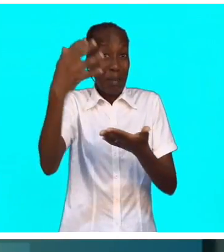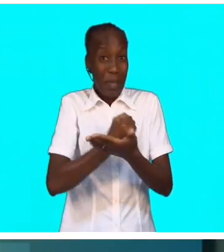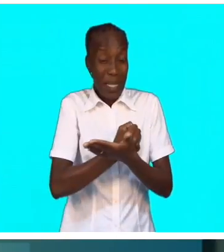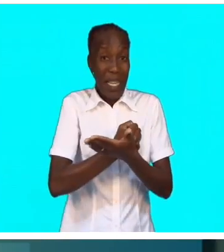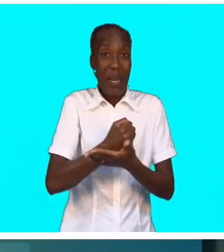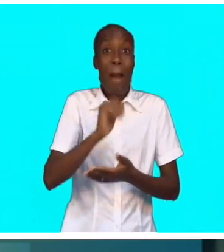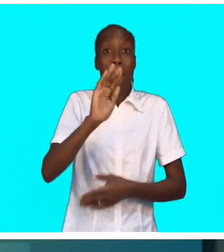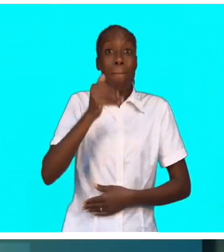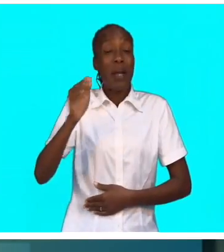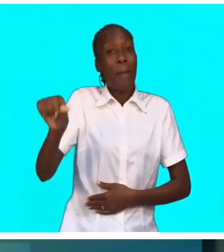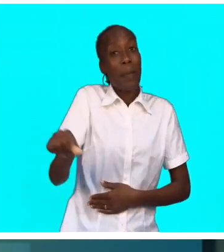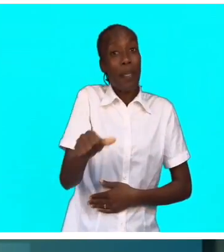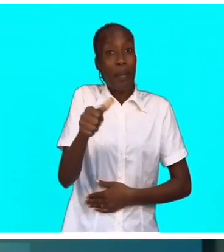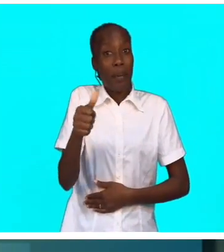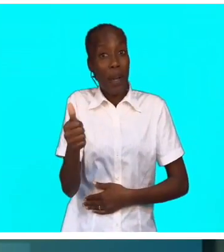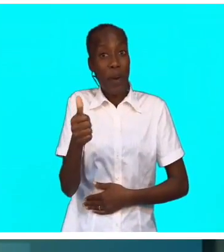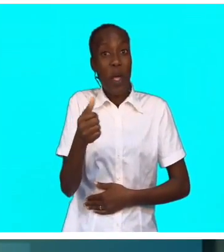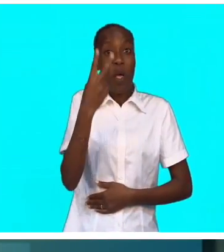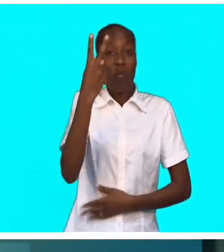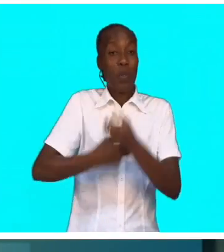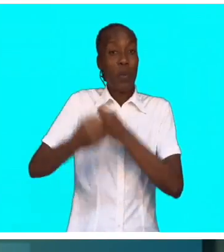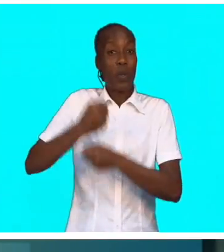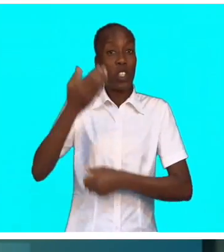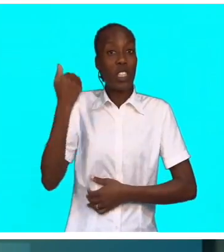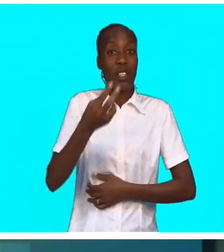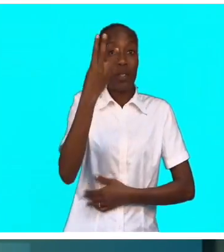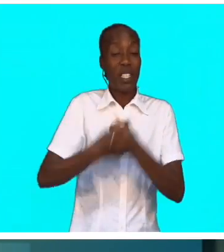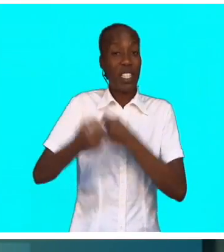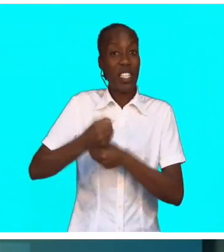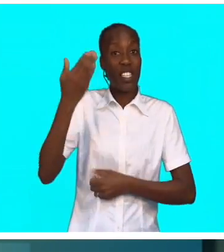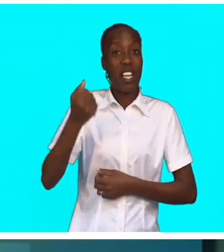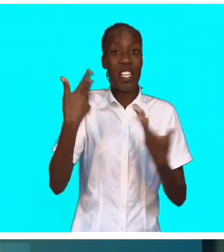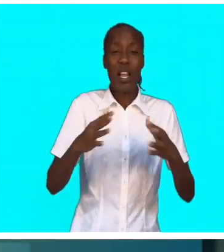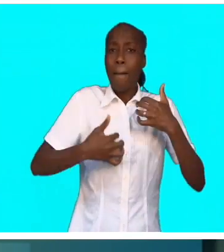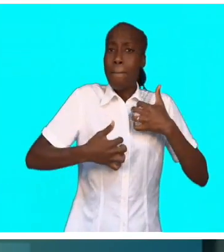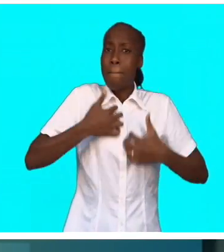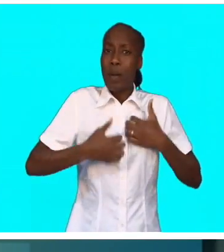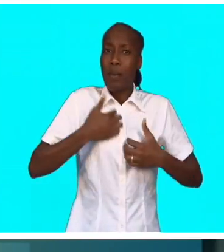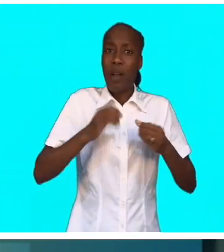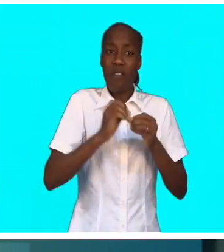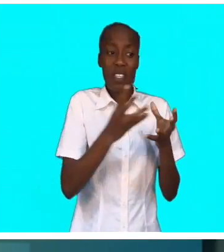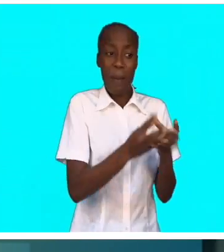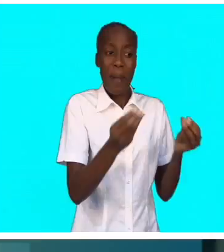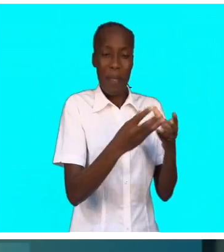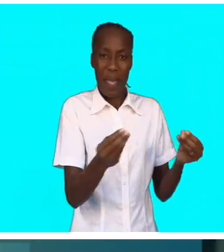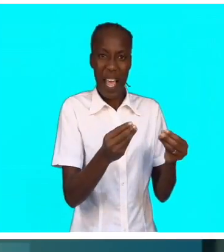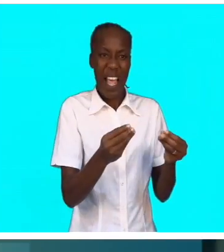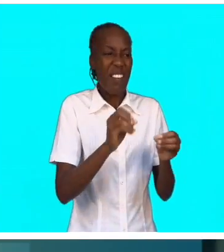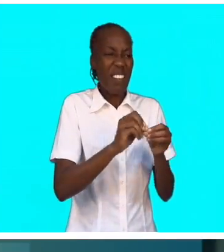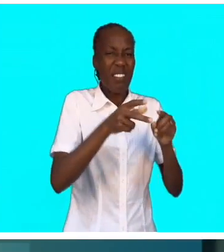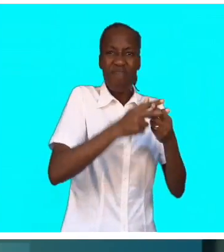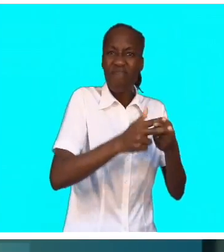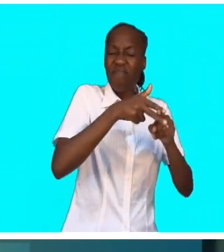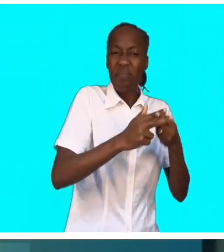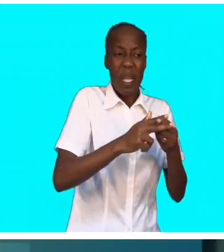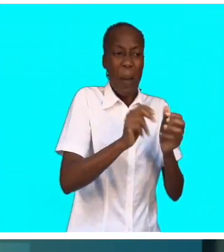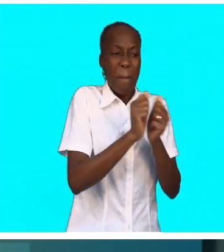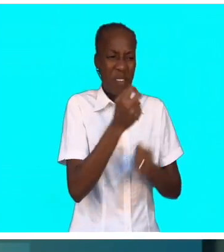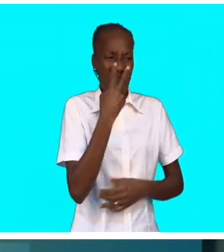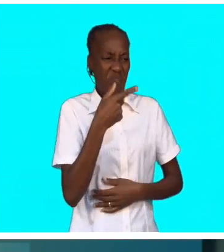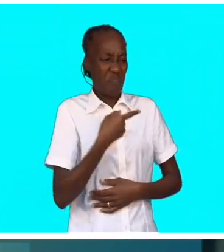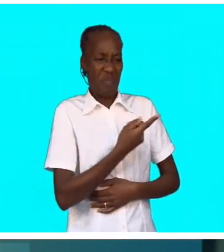a gente melhora. Há dois, três anos nós nos preocupamos em fazer manutenção daquele equipamento, só